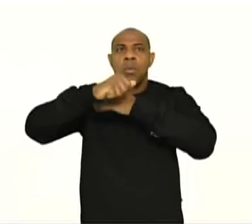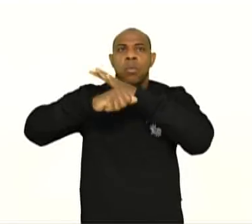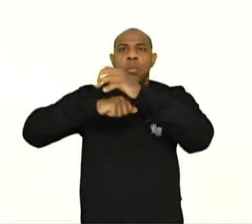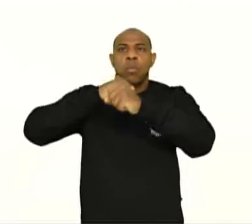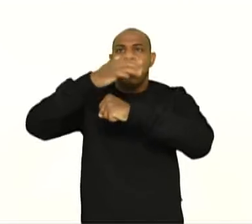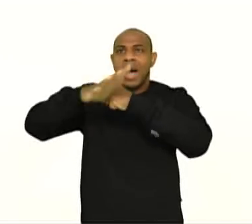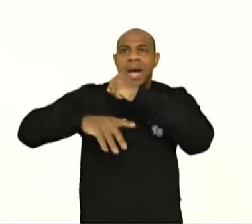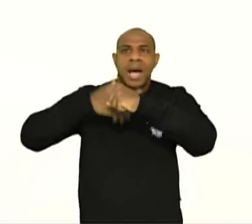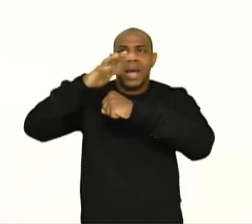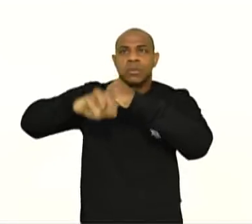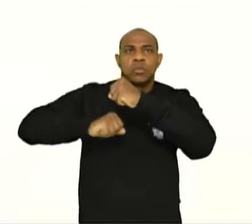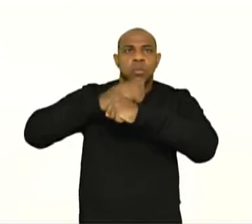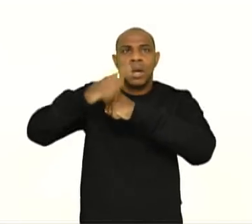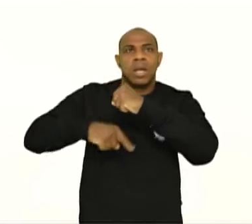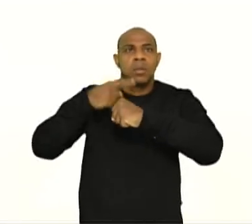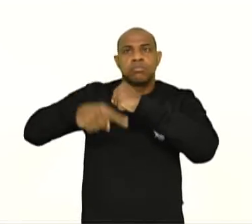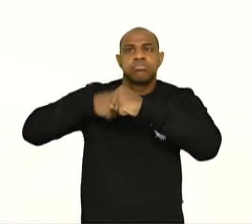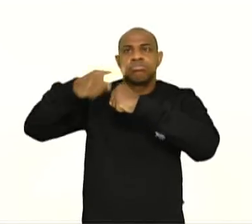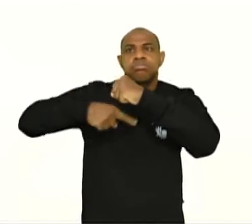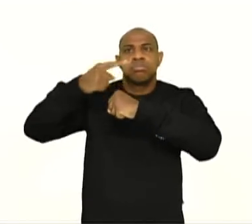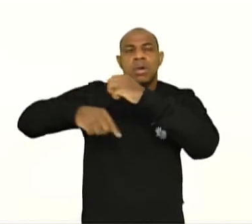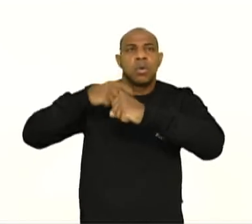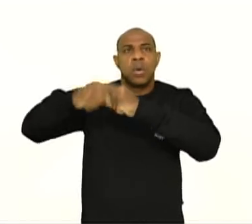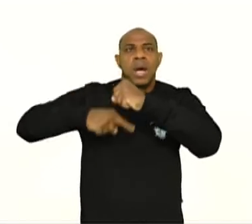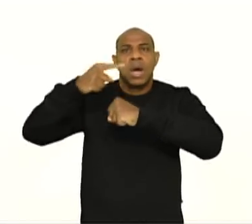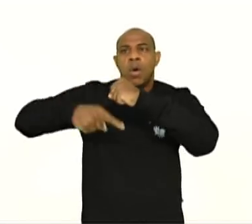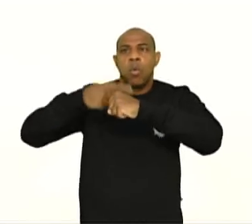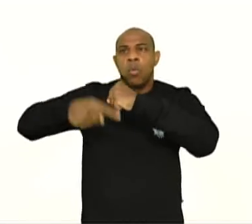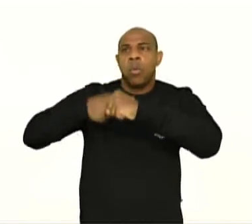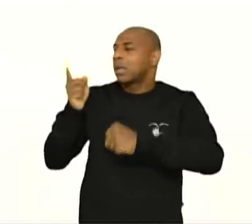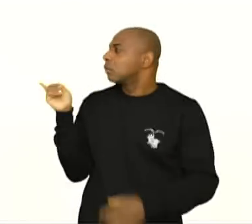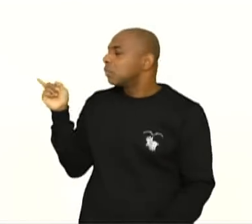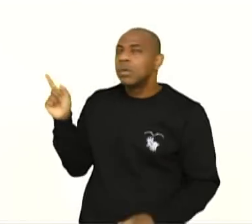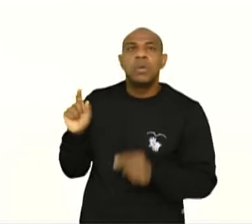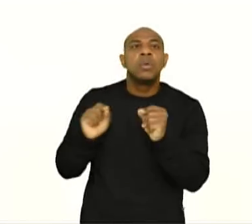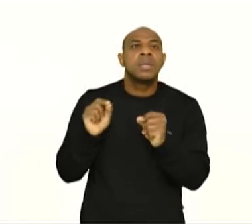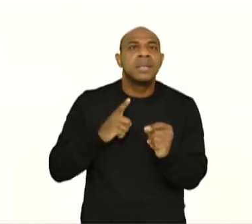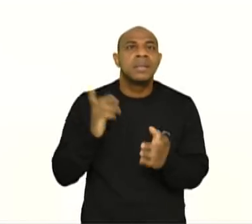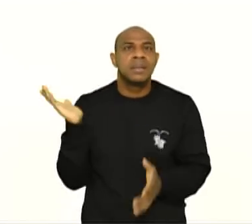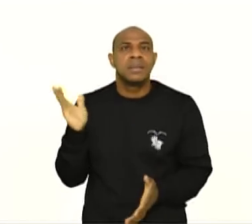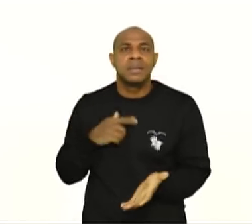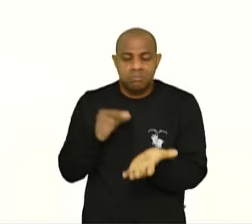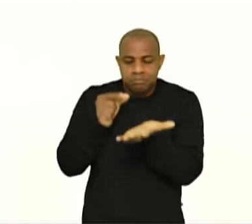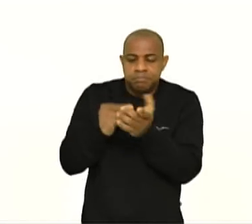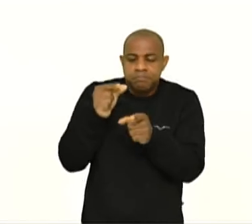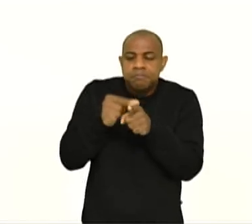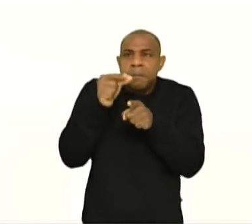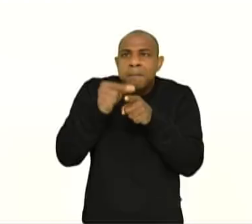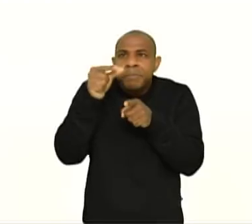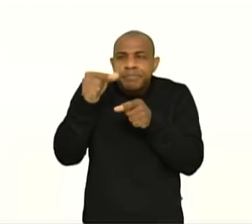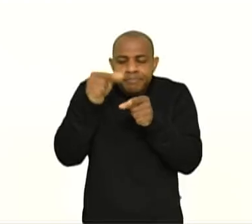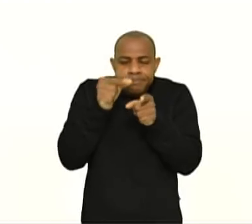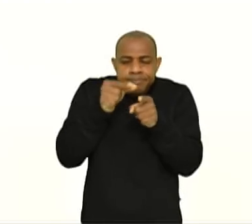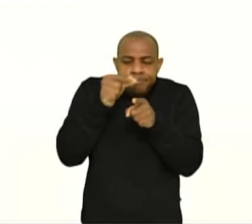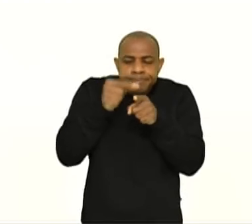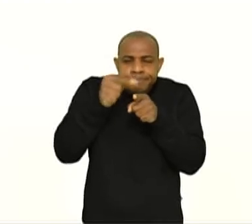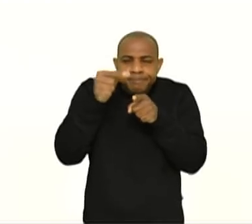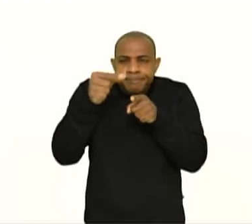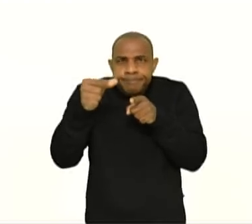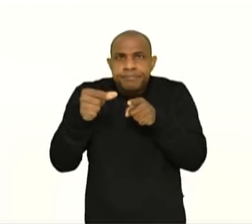menores ainda, que são os prótons, os elétrons e os nêutrons. E ainda existem partículas que compõem isso aqui. Então, assim, é